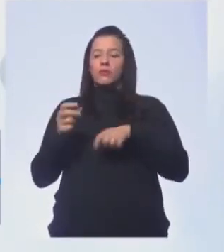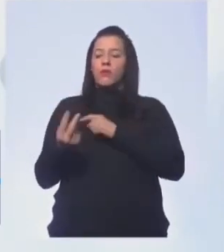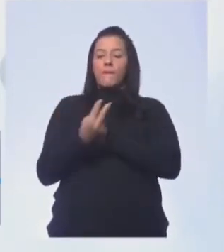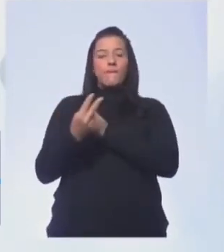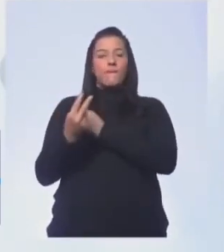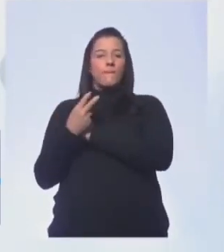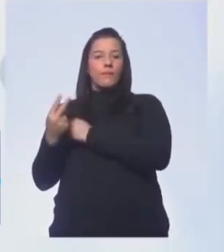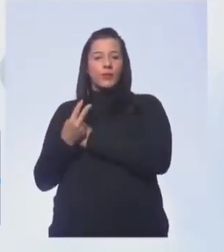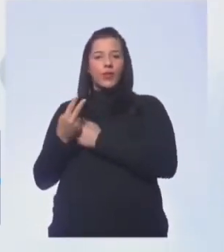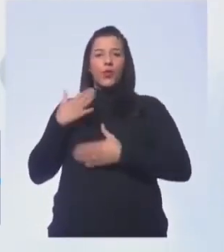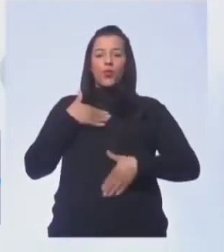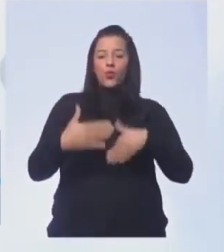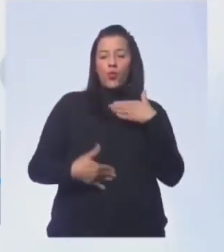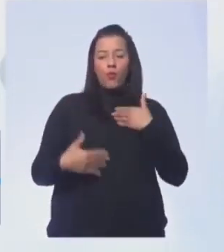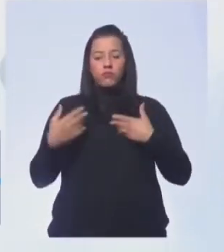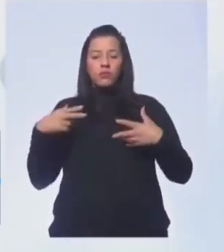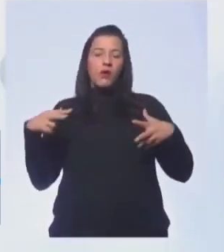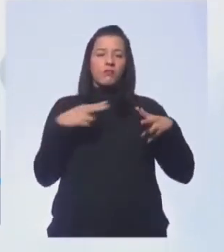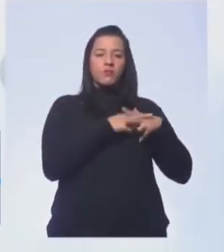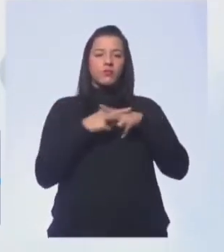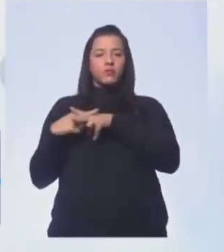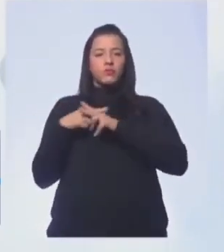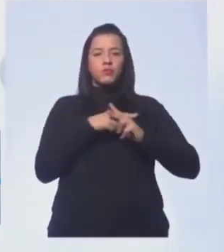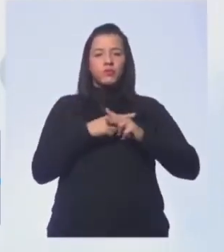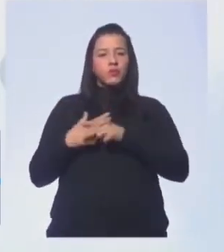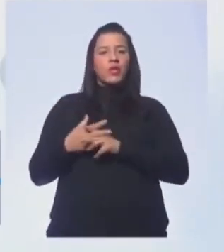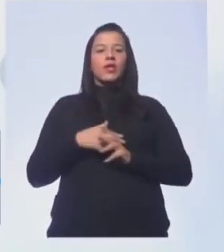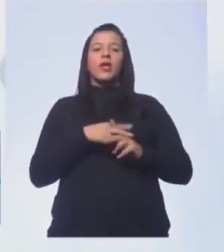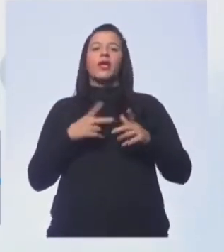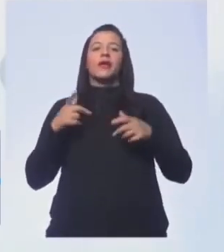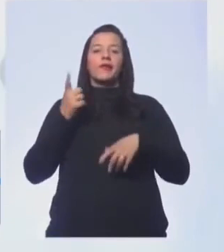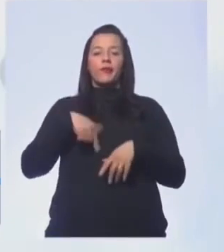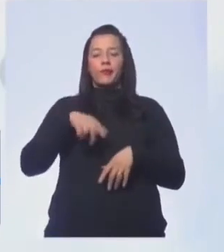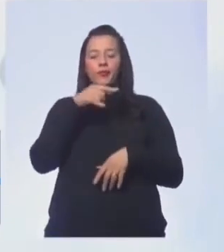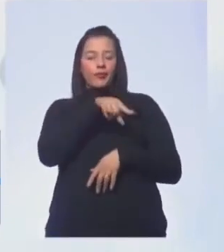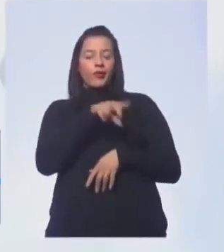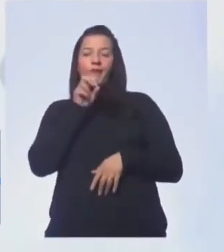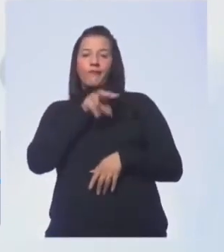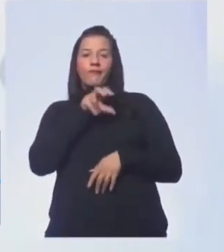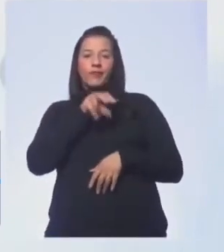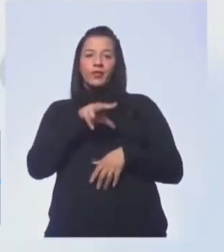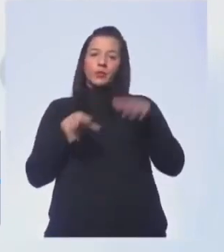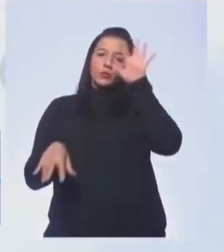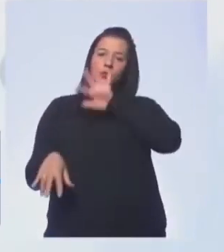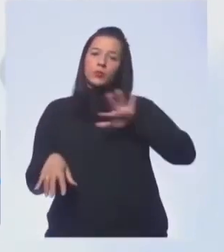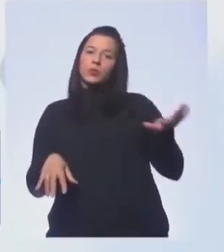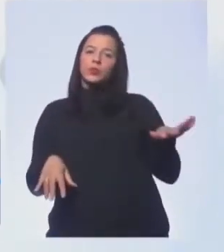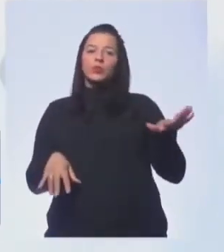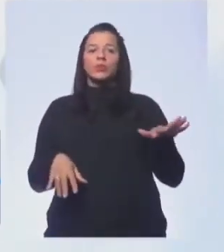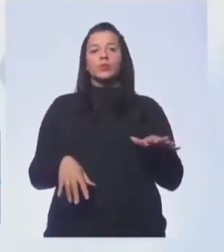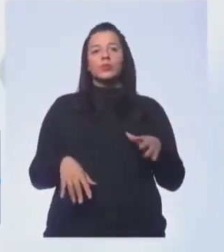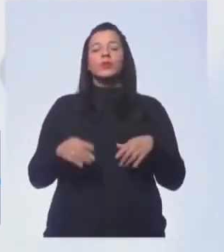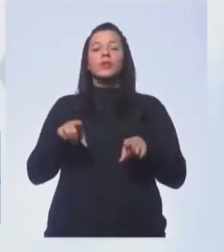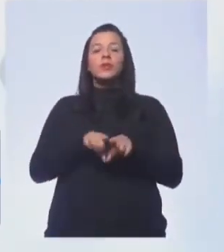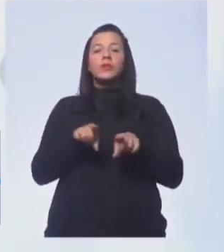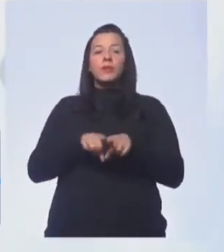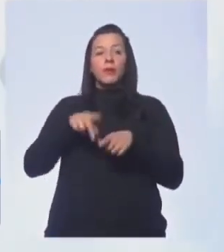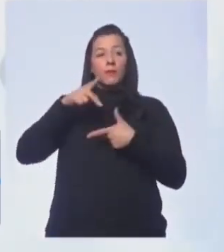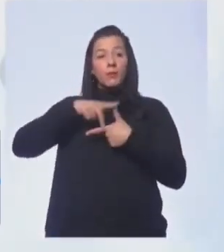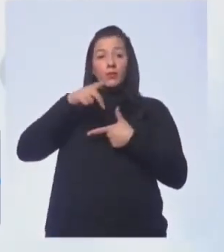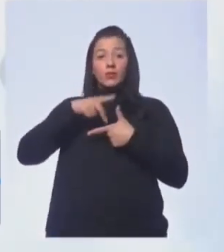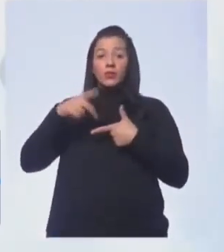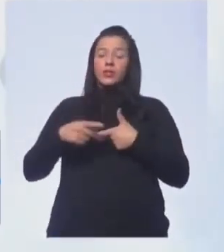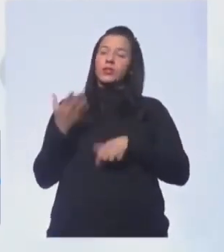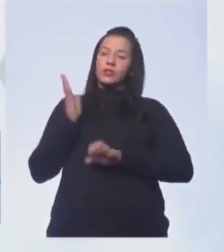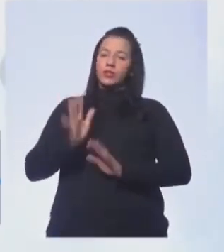corpo vai combater como se fosse tratando o vírus como, quer dizer, a proteína como algo invasivo, né? E já vai estar preparada para